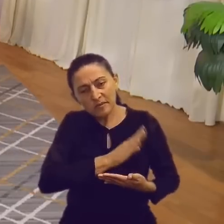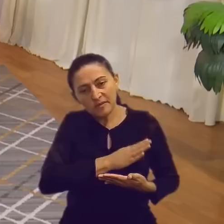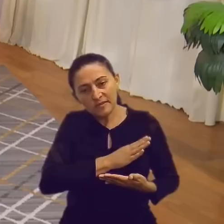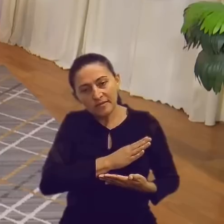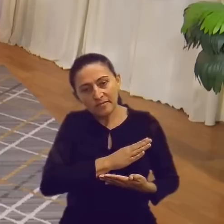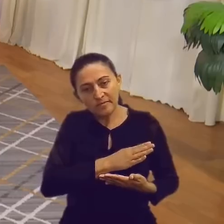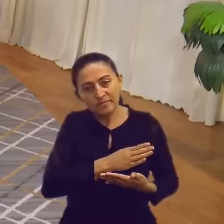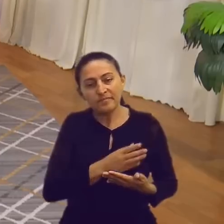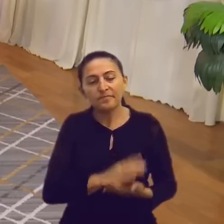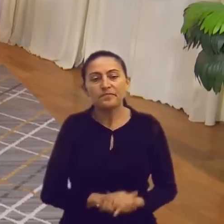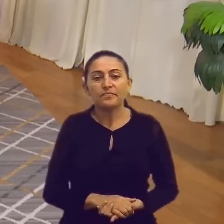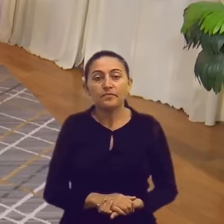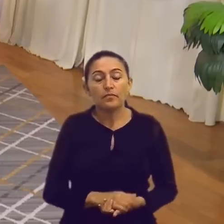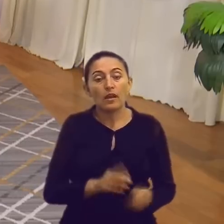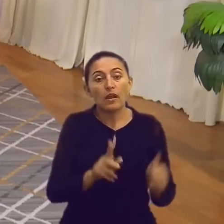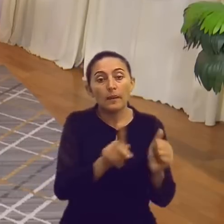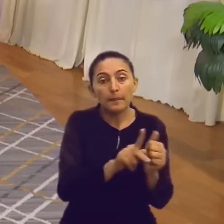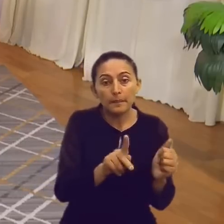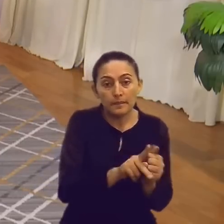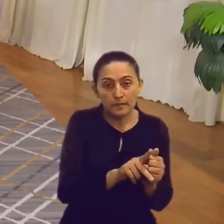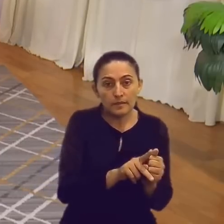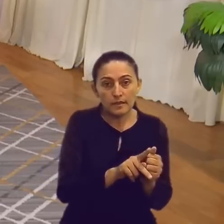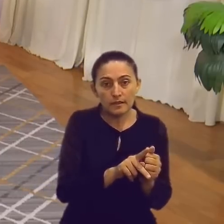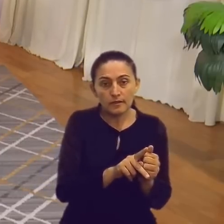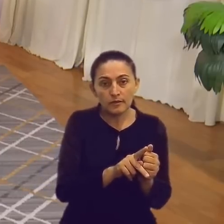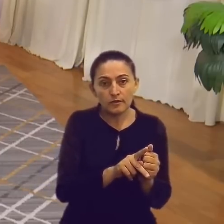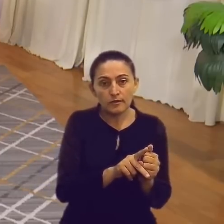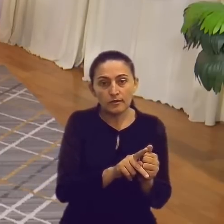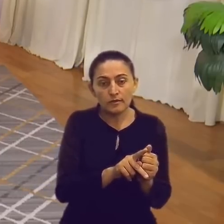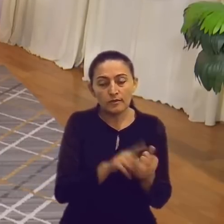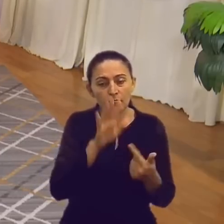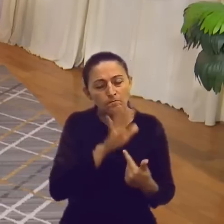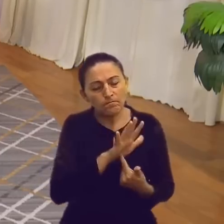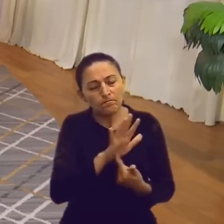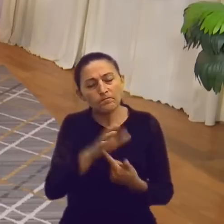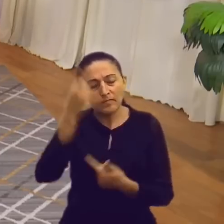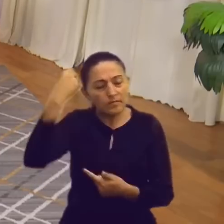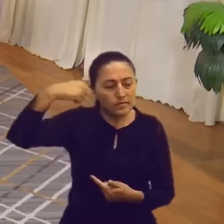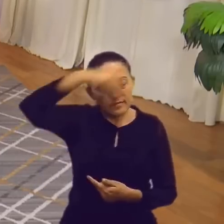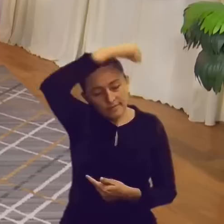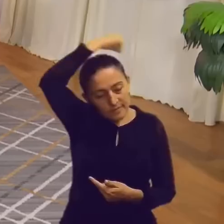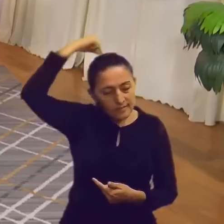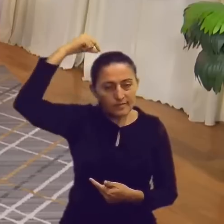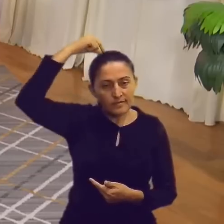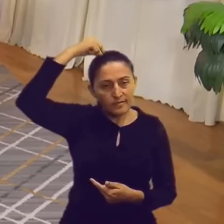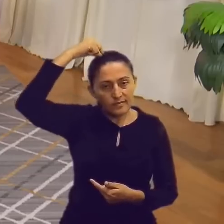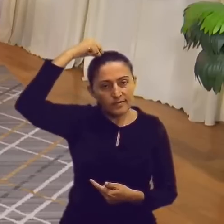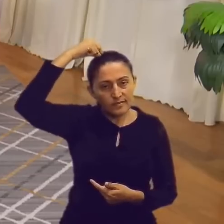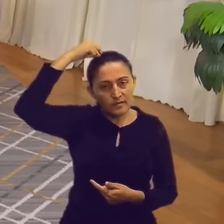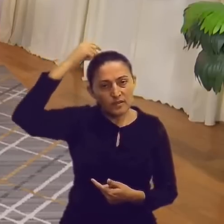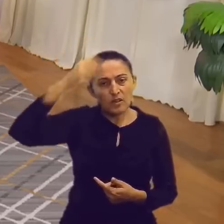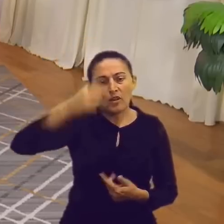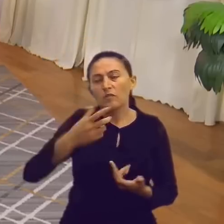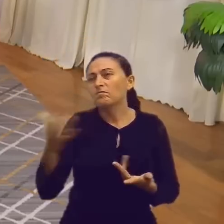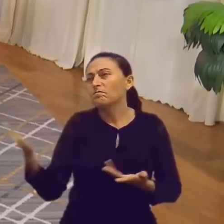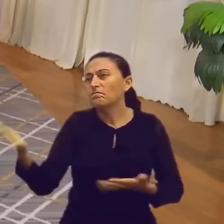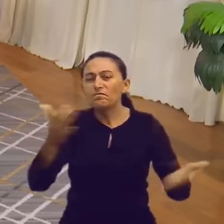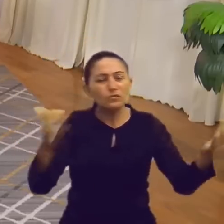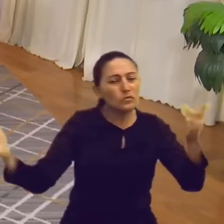Queridos, Pedro trouxe, pelo Espírito Santo, muitas almas aos pés de